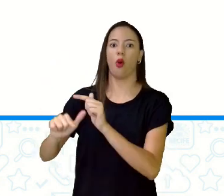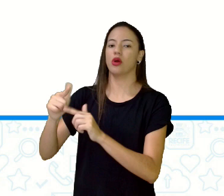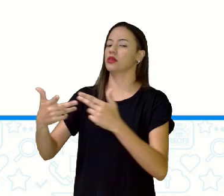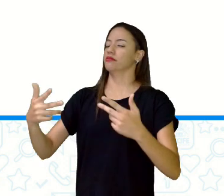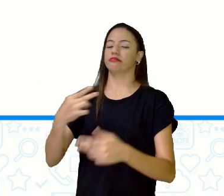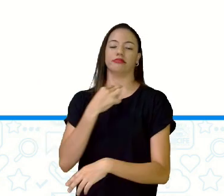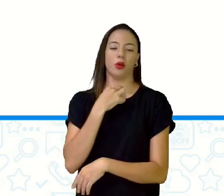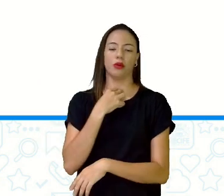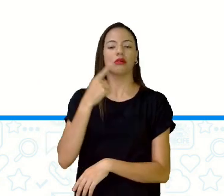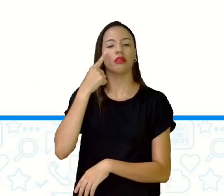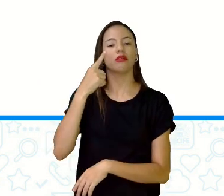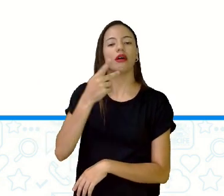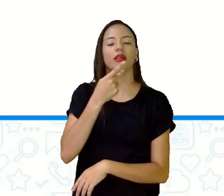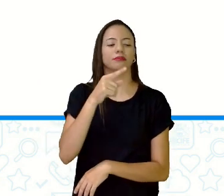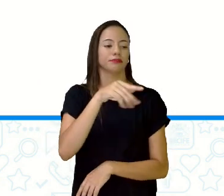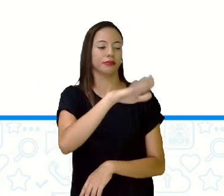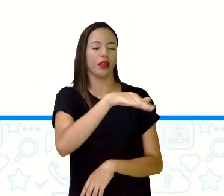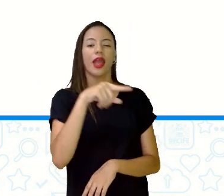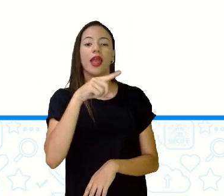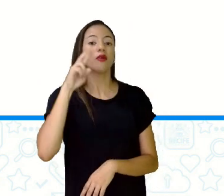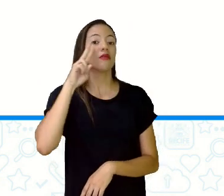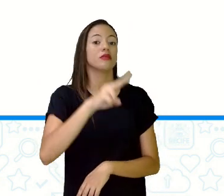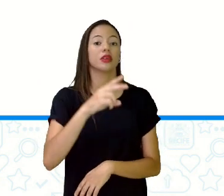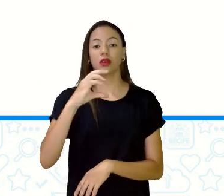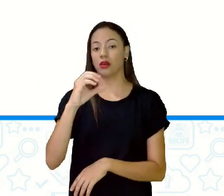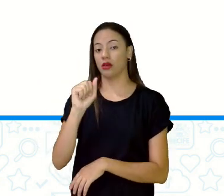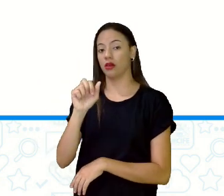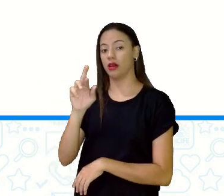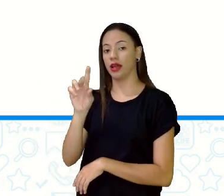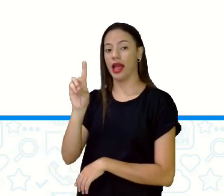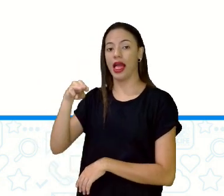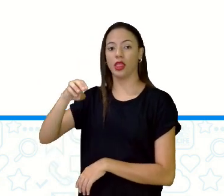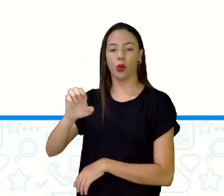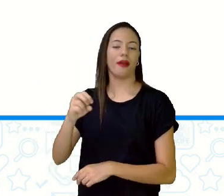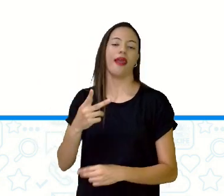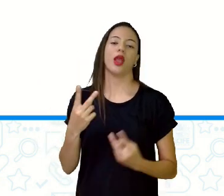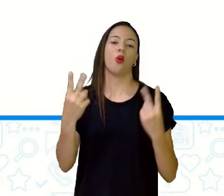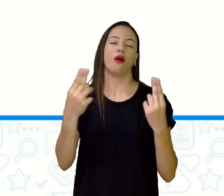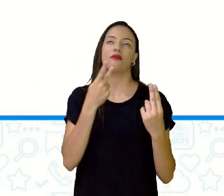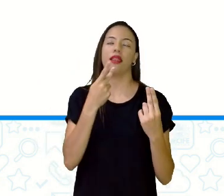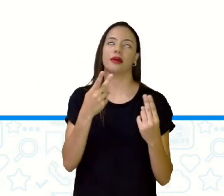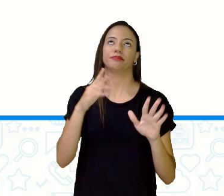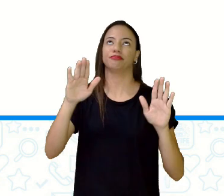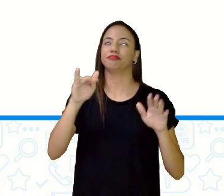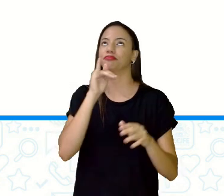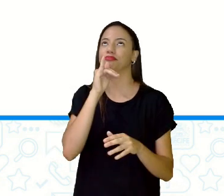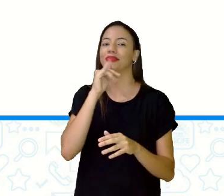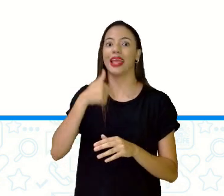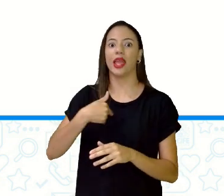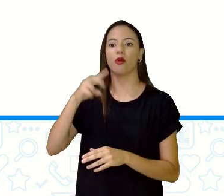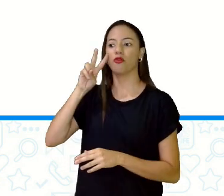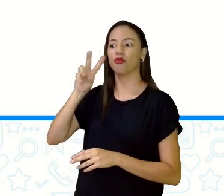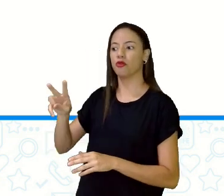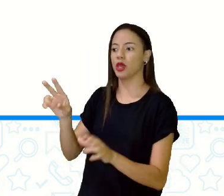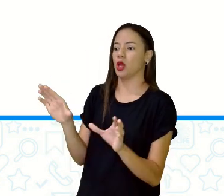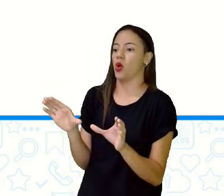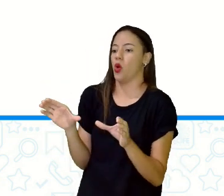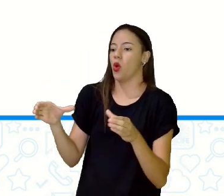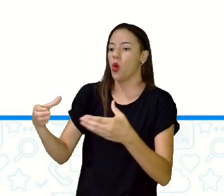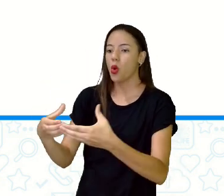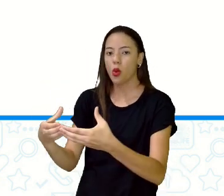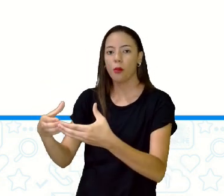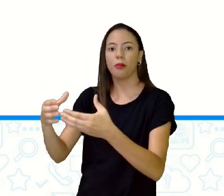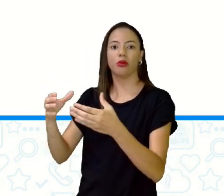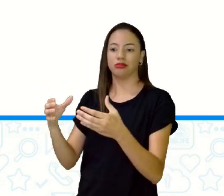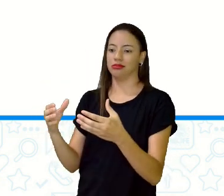fala que viu um cardume, é a mesma coisa que você falar assim: ah, eu vi um conjunto, eu vi um grupo